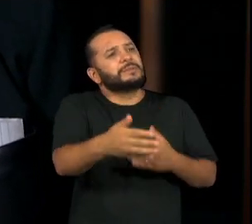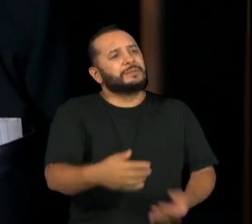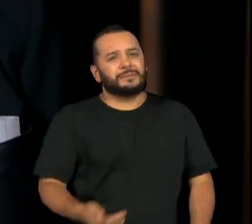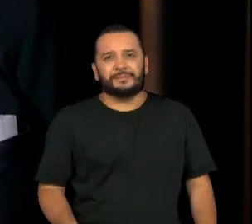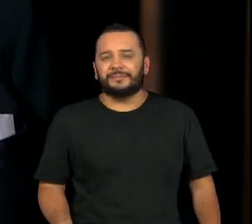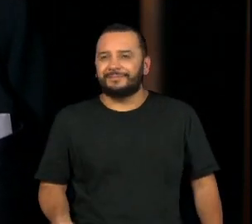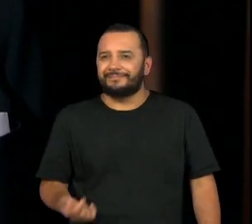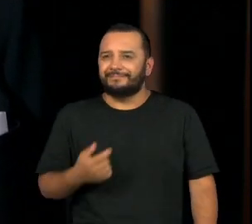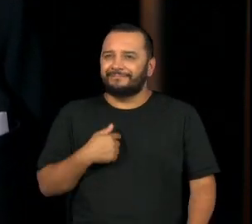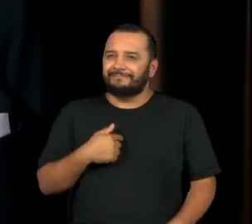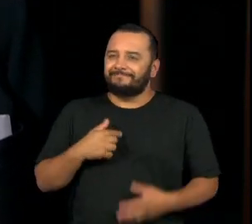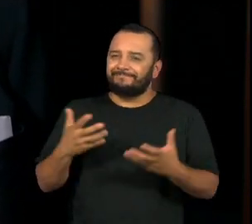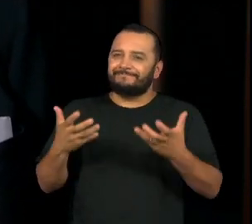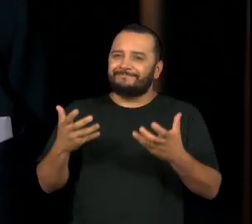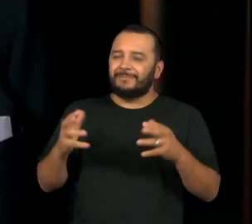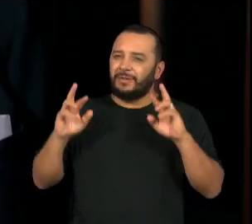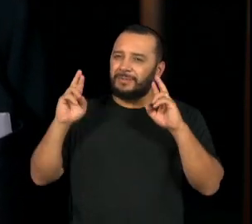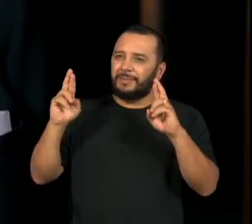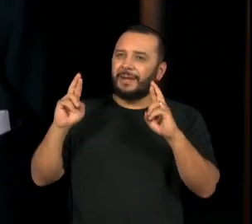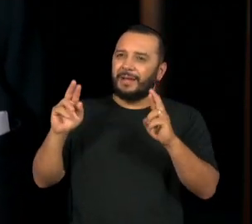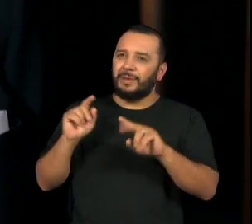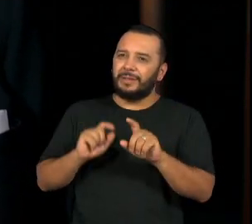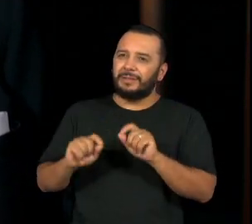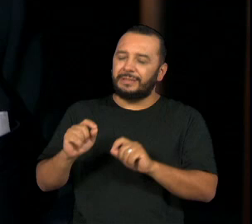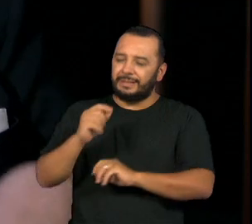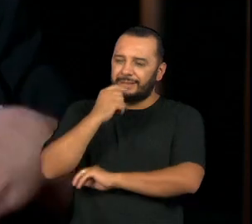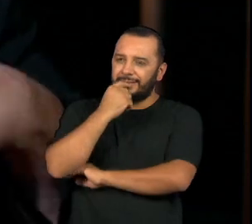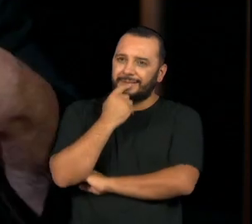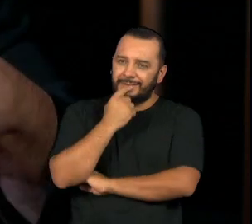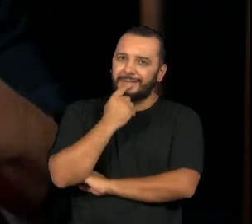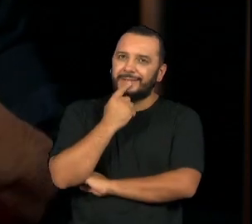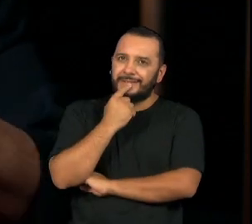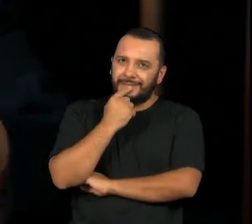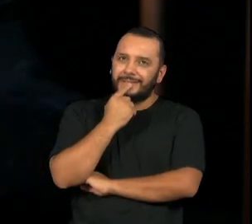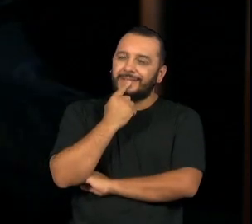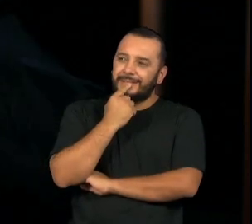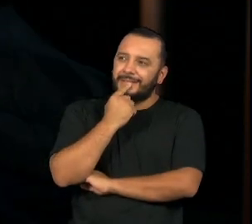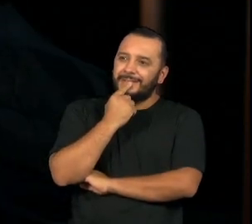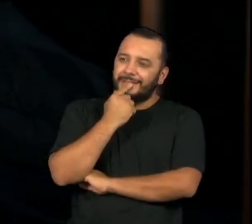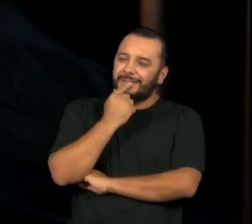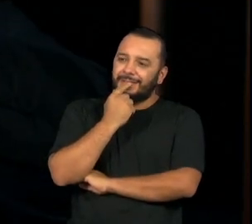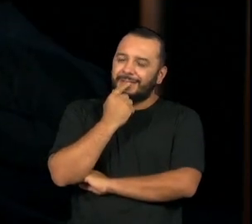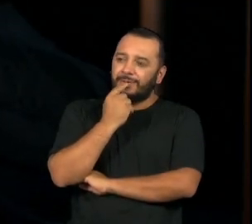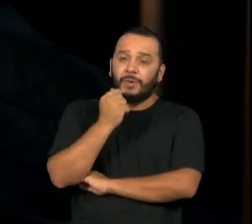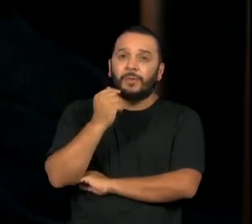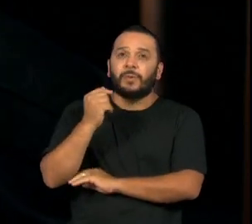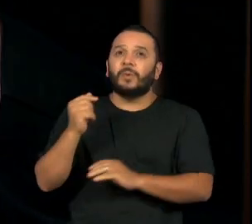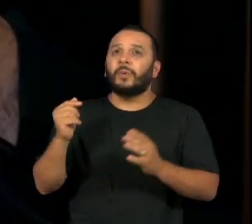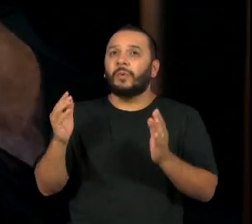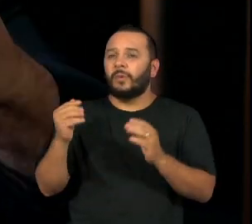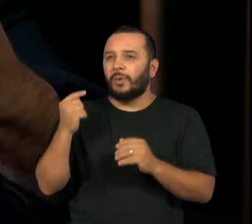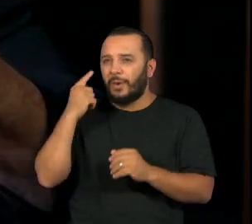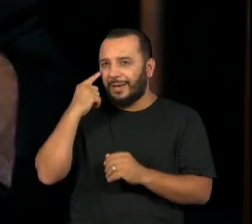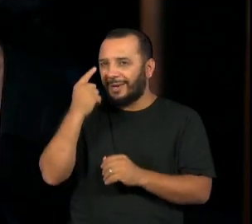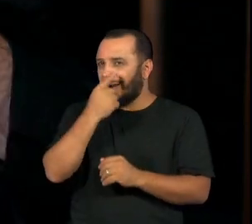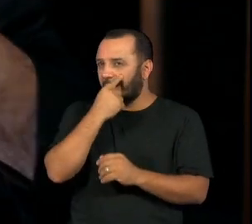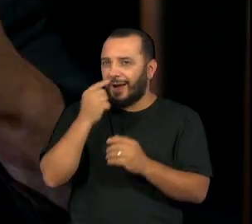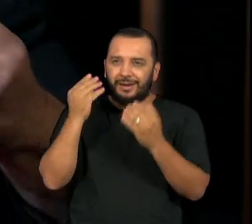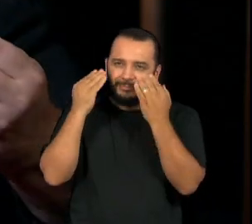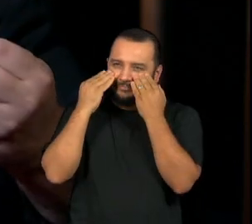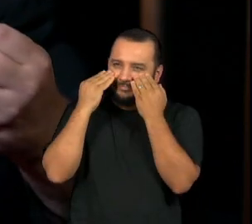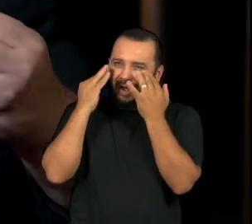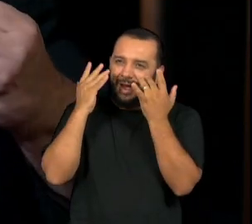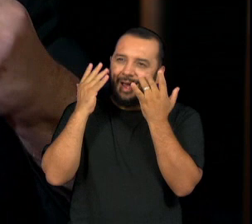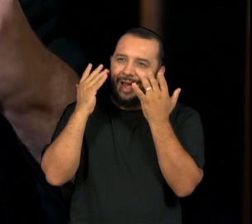Eu espero que o brilho, né? Eu falo que o brilho do